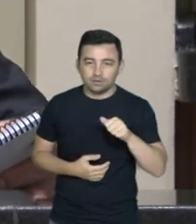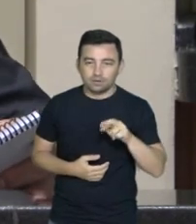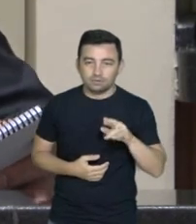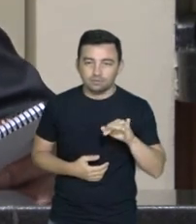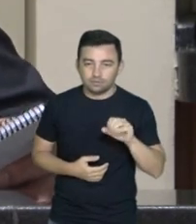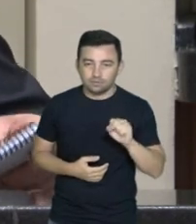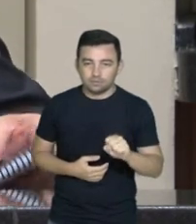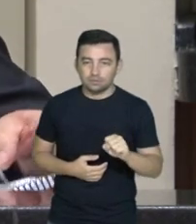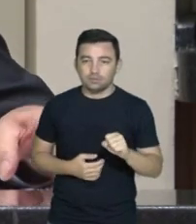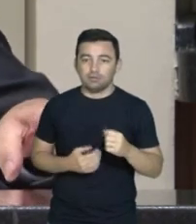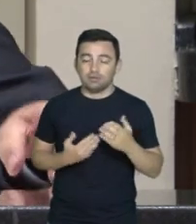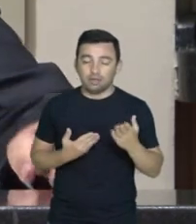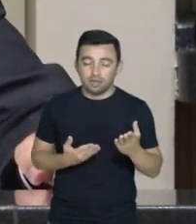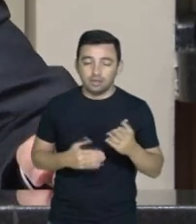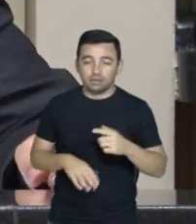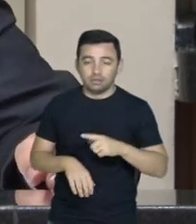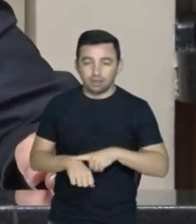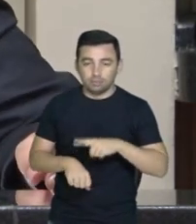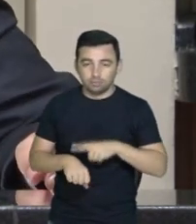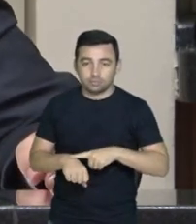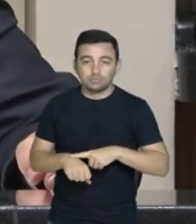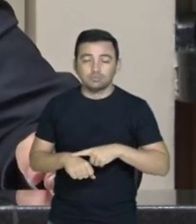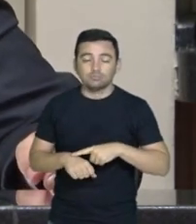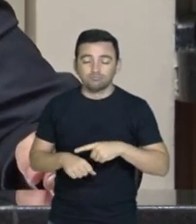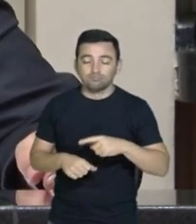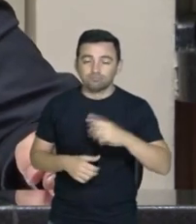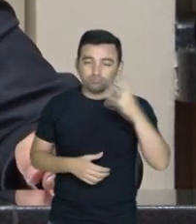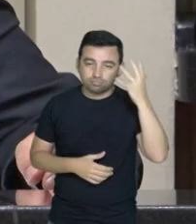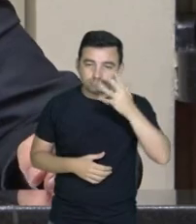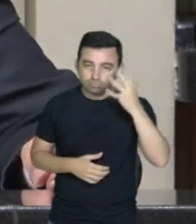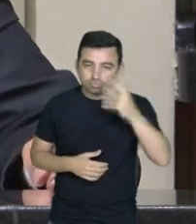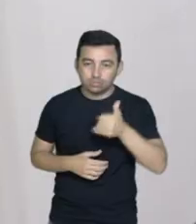uso da palavra temos tempo de até 10 minutos